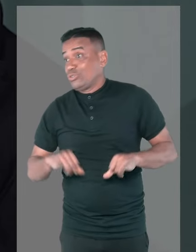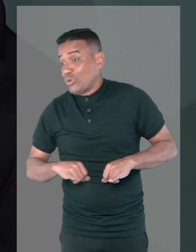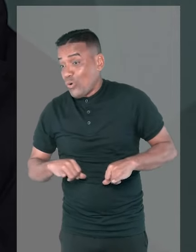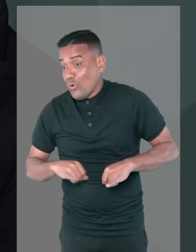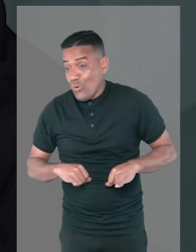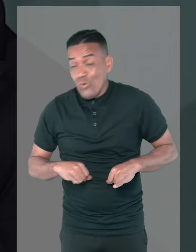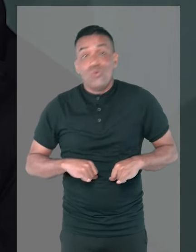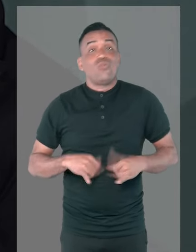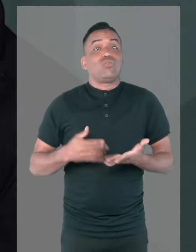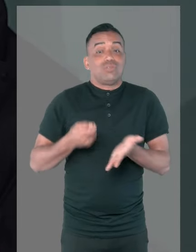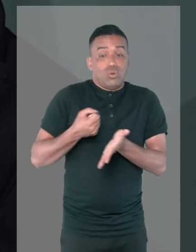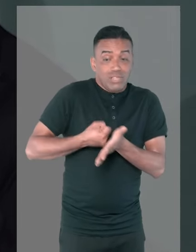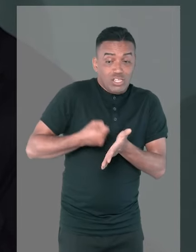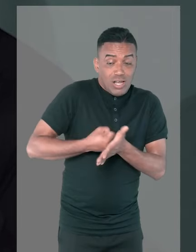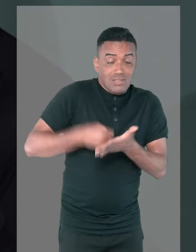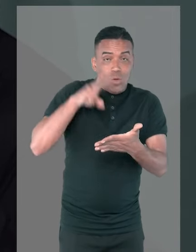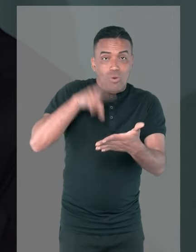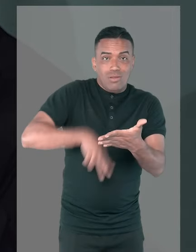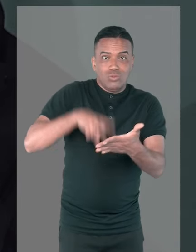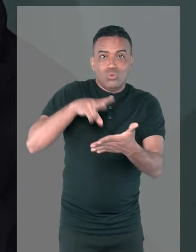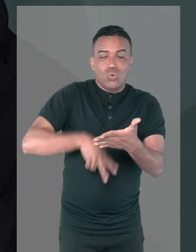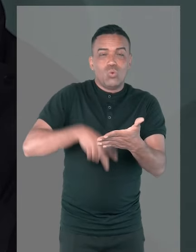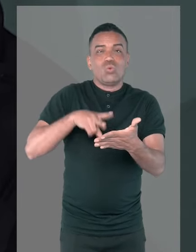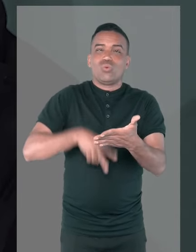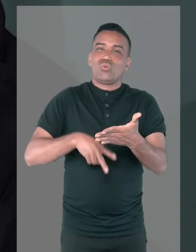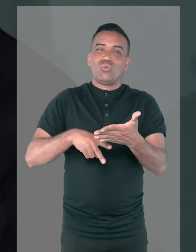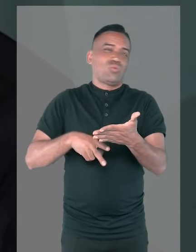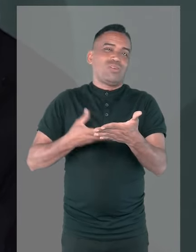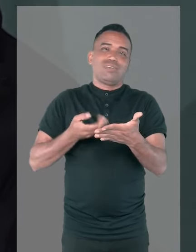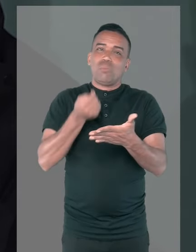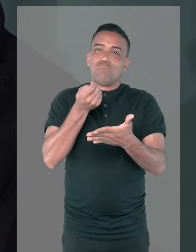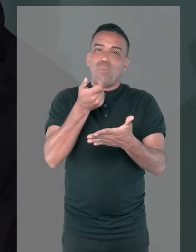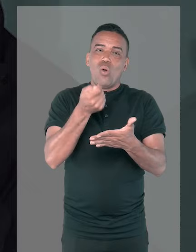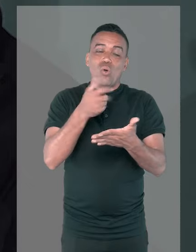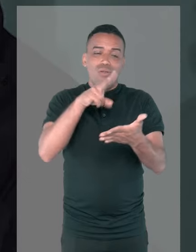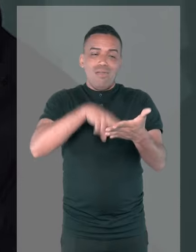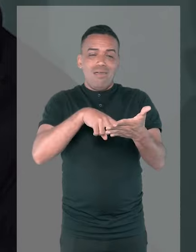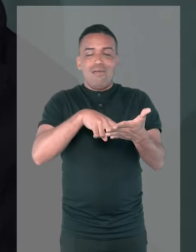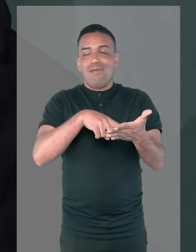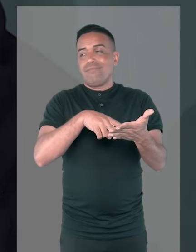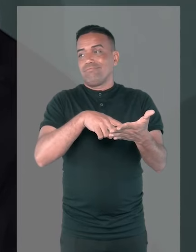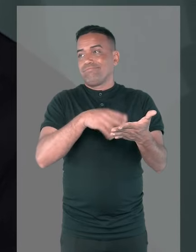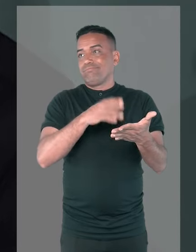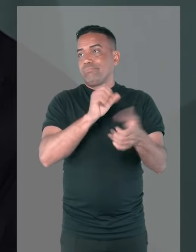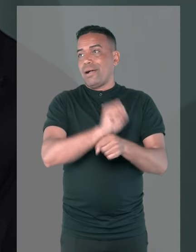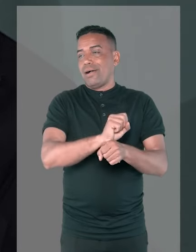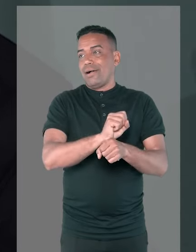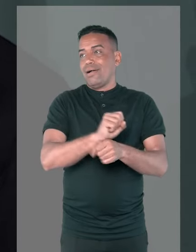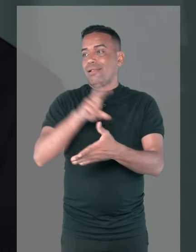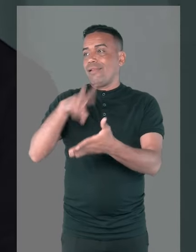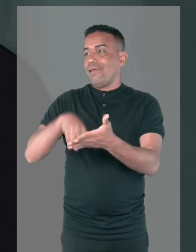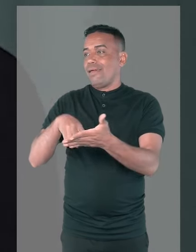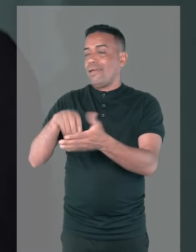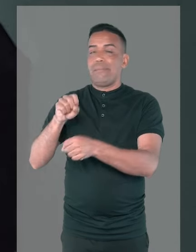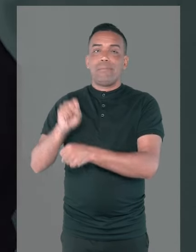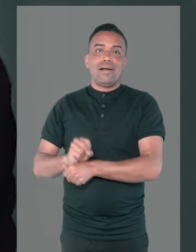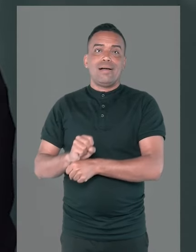leitura, que são cada vez mais fragmentárias, né? A gente lê um pedaço aqui, lê um pedaço ali, vai montando e tudo